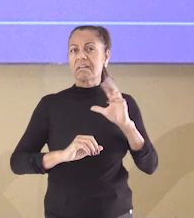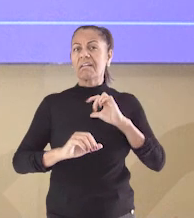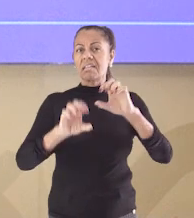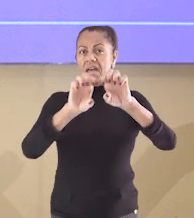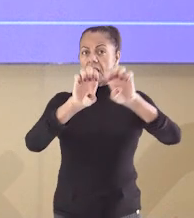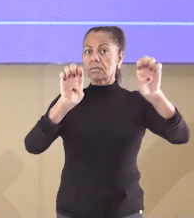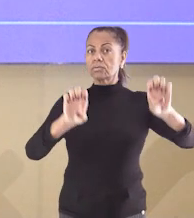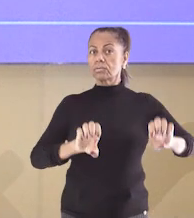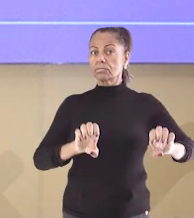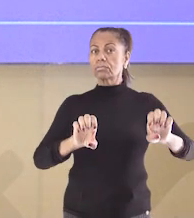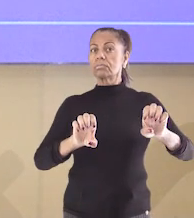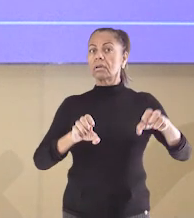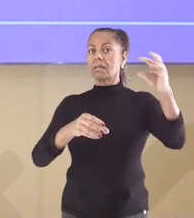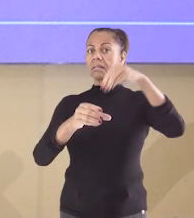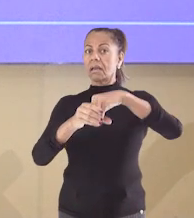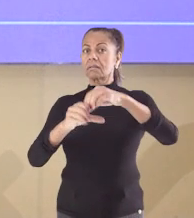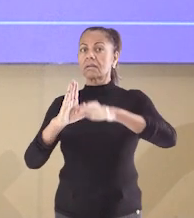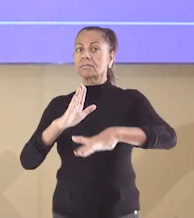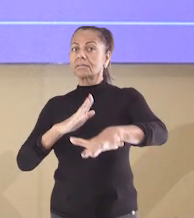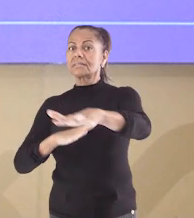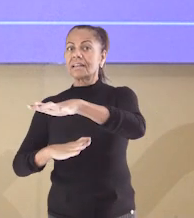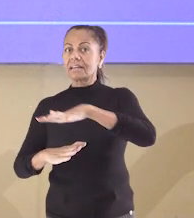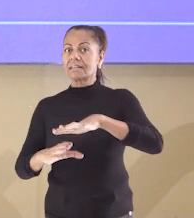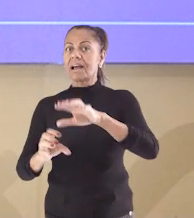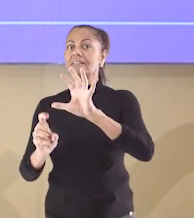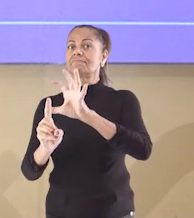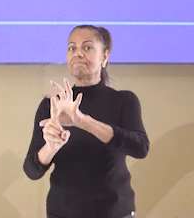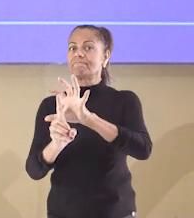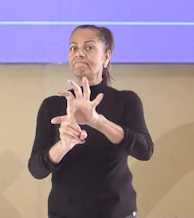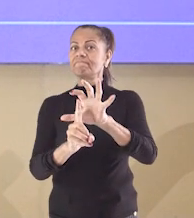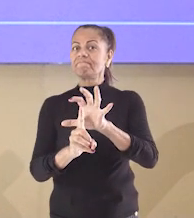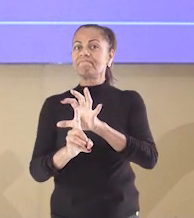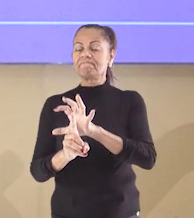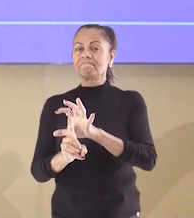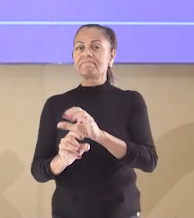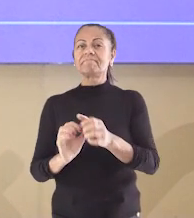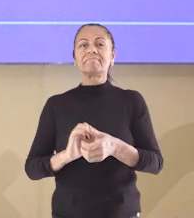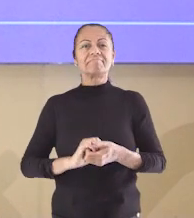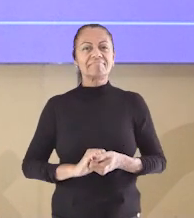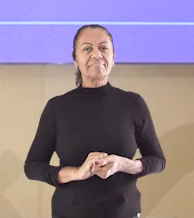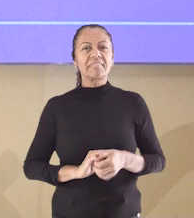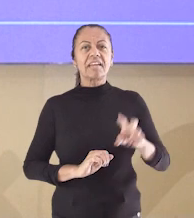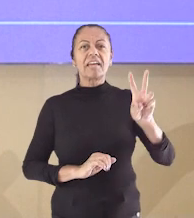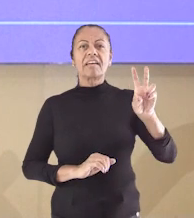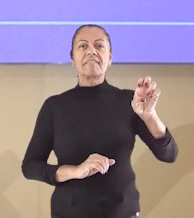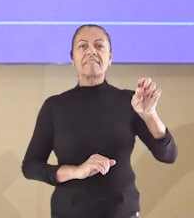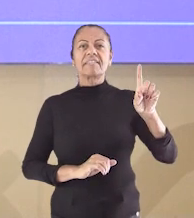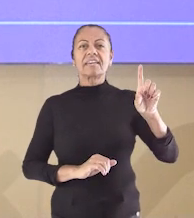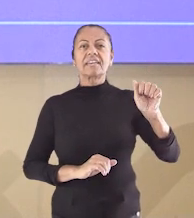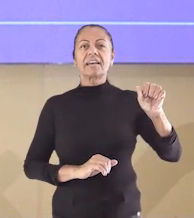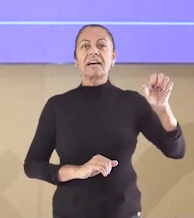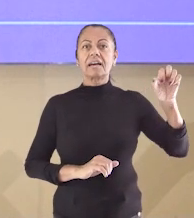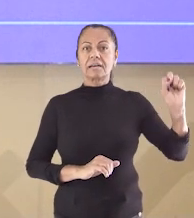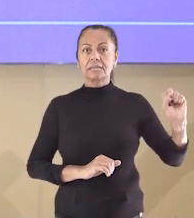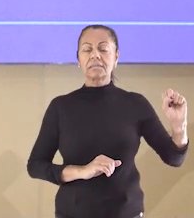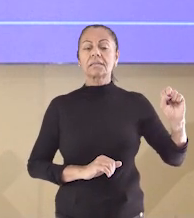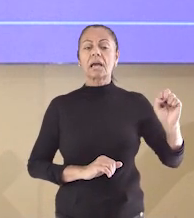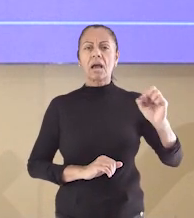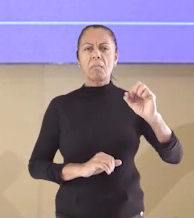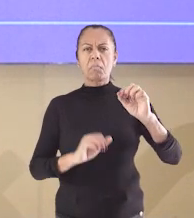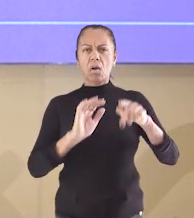Os textos sagrados contêm ensinamentos básicos das religiões e podem influenciar a estrutura